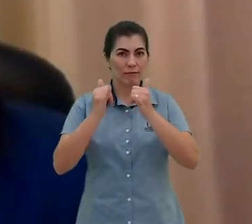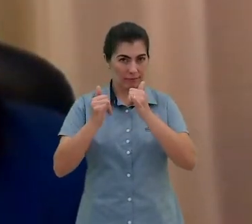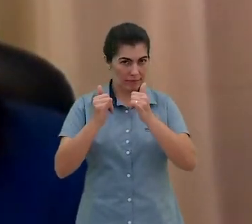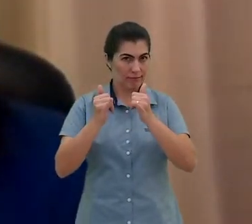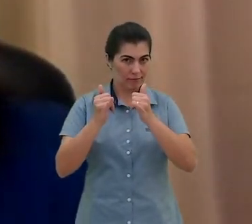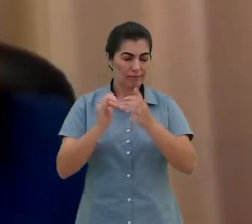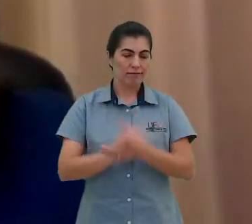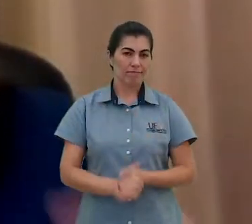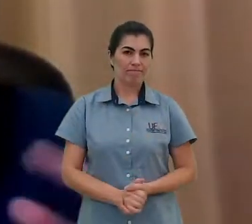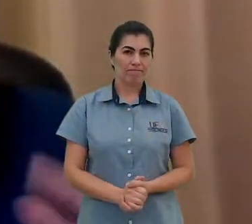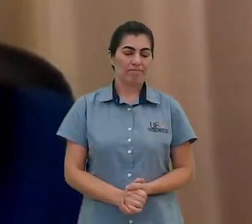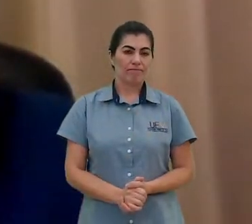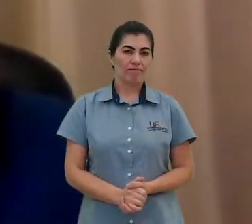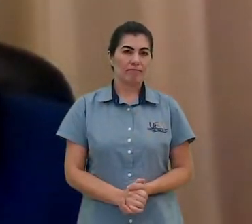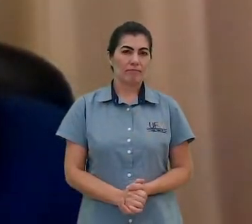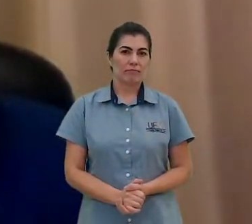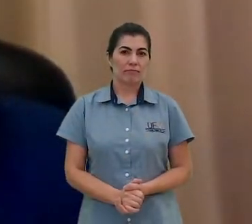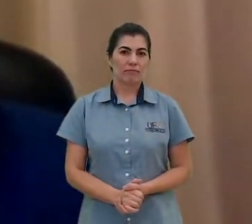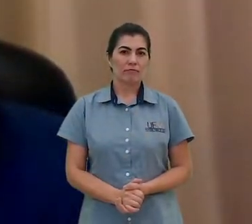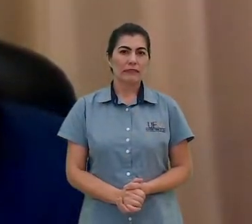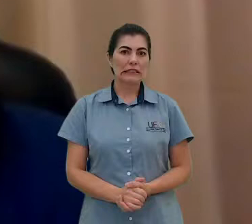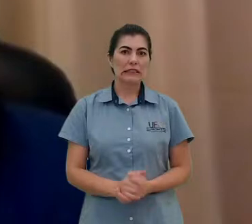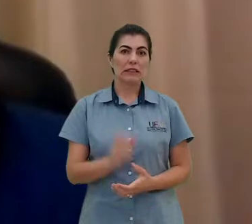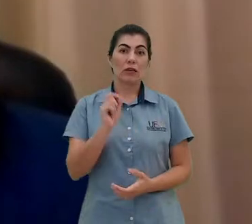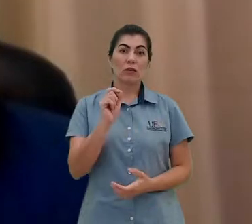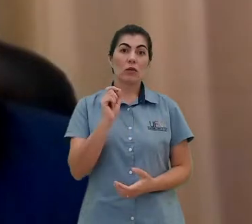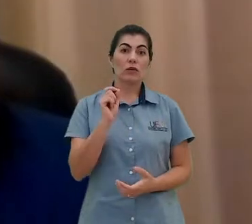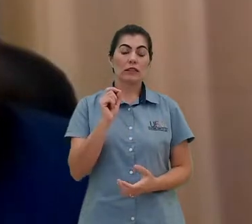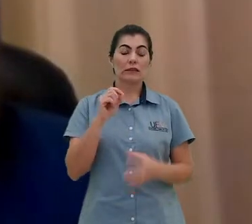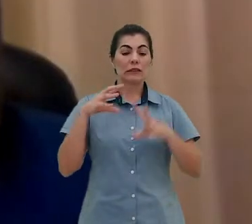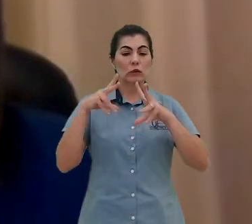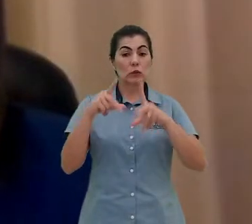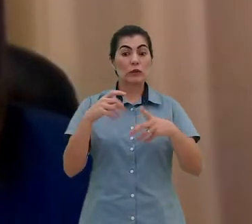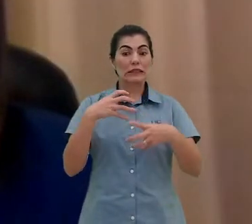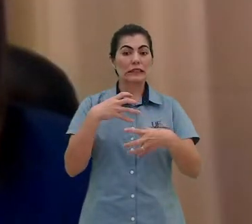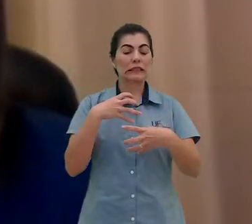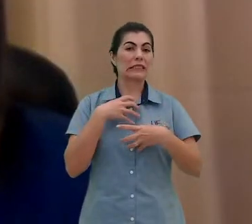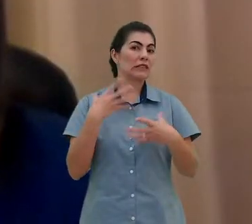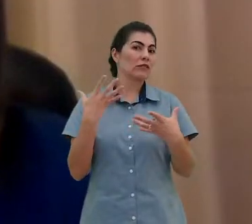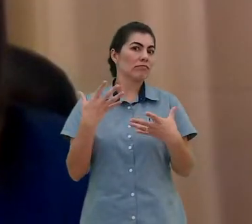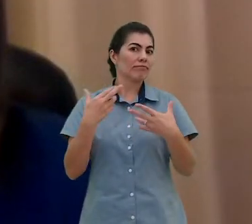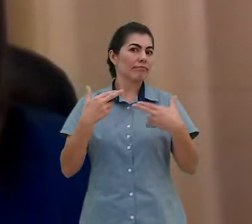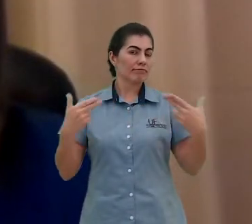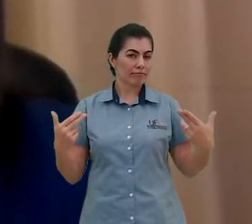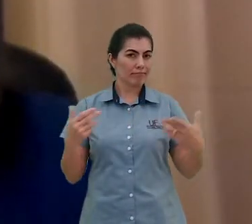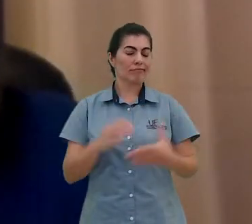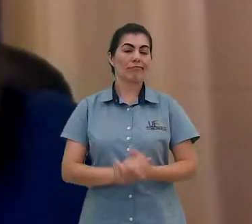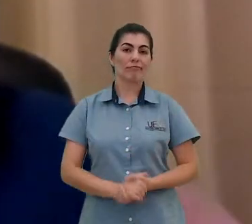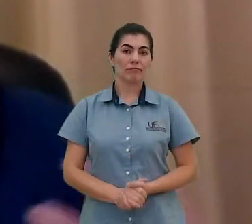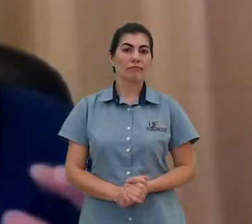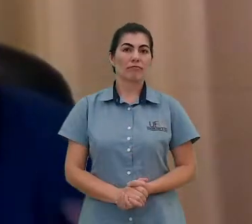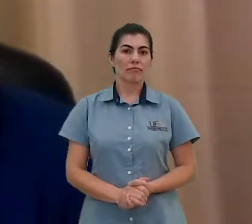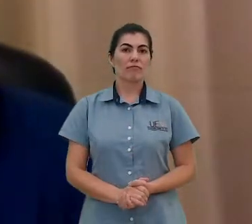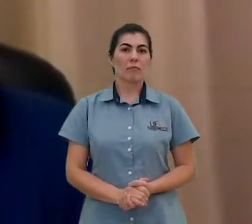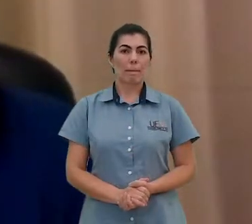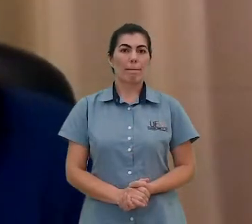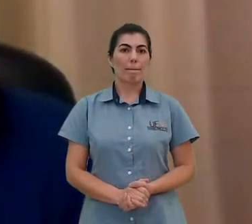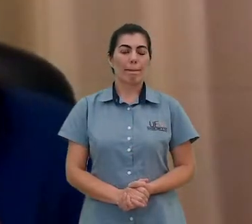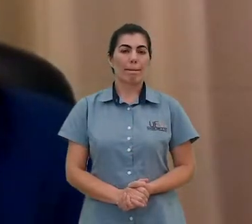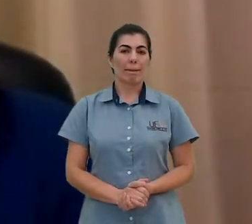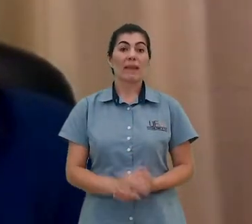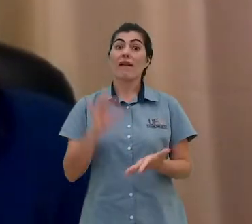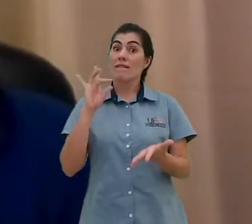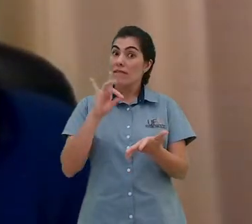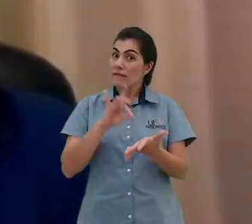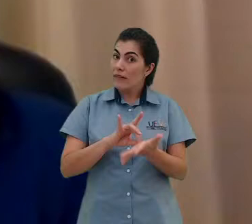muito sensível, eu diria, para o processo todo. Então é totalmente válido e eu